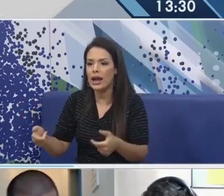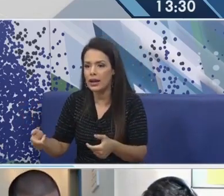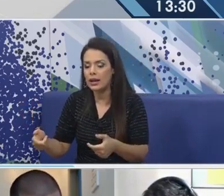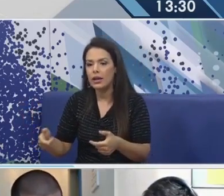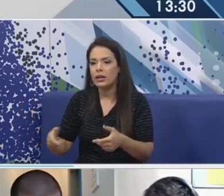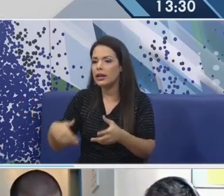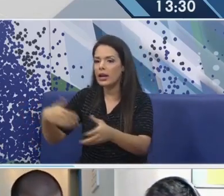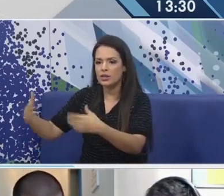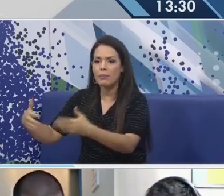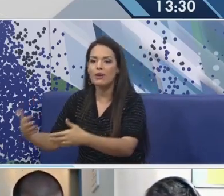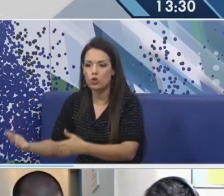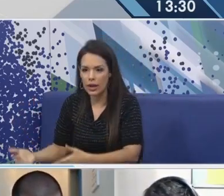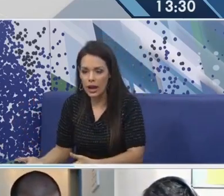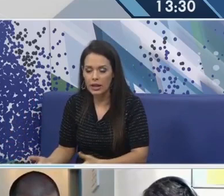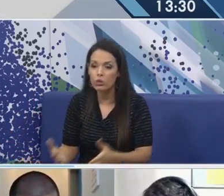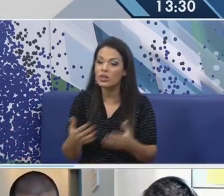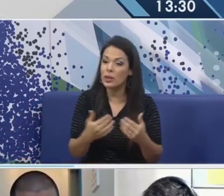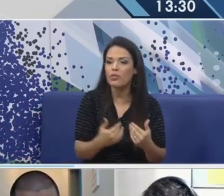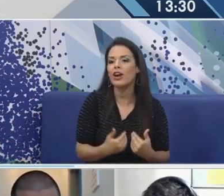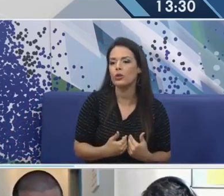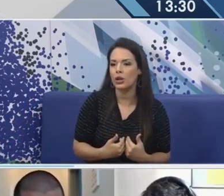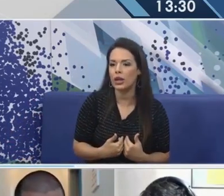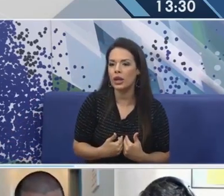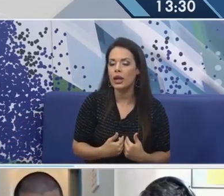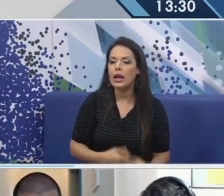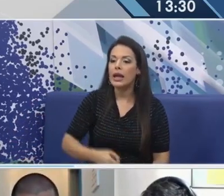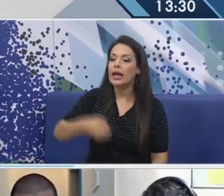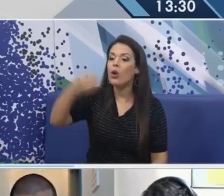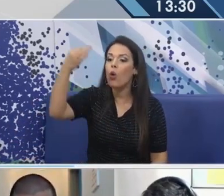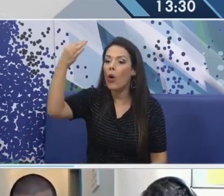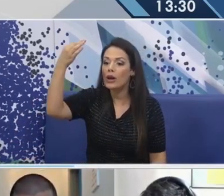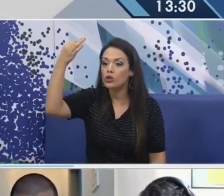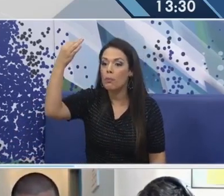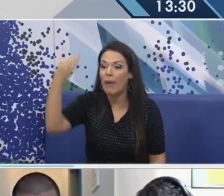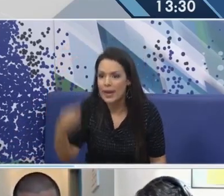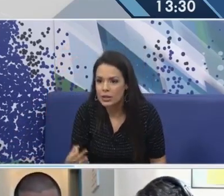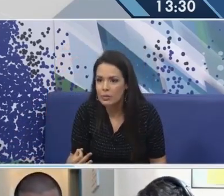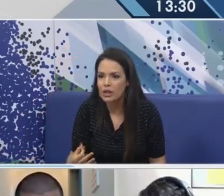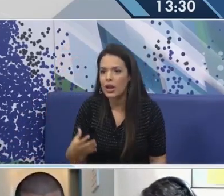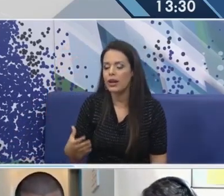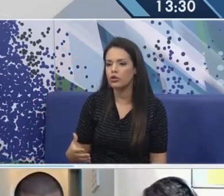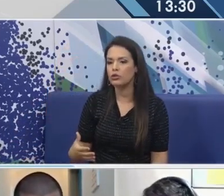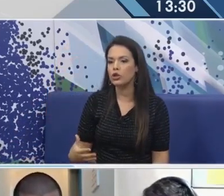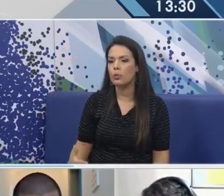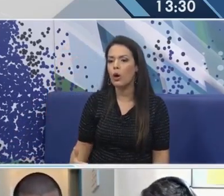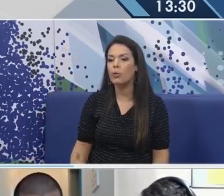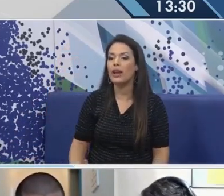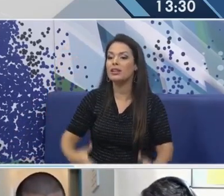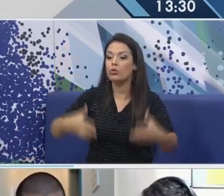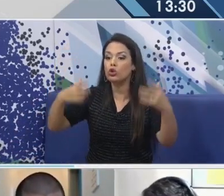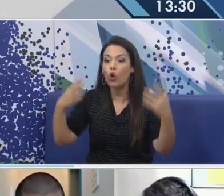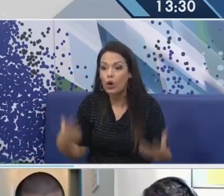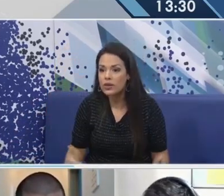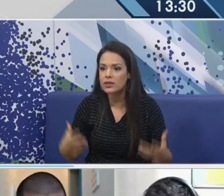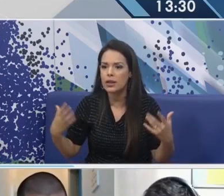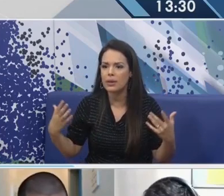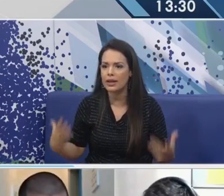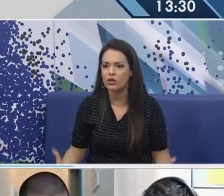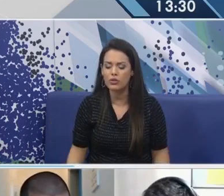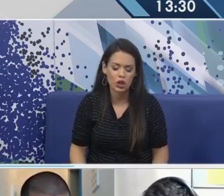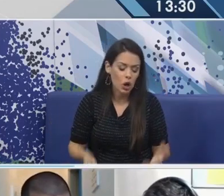na regra em que ela se embasou nela, e eu sempre falo isso aqui... Eu acho péssimas as regras do futebol, porque elas são